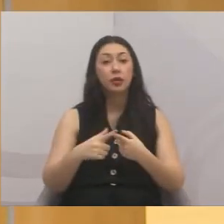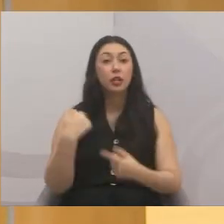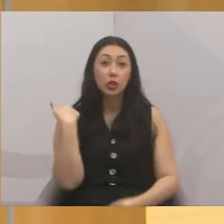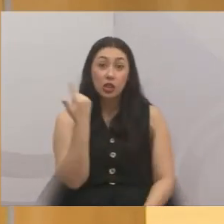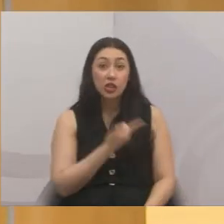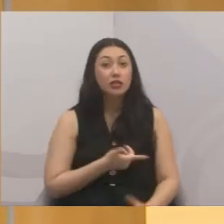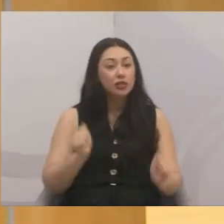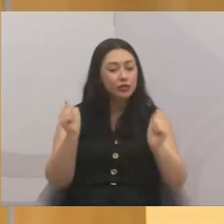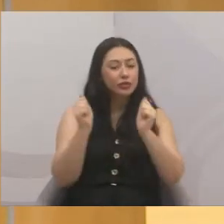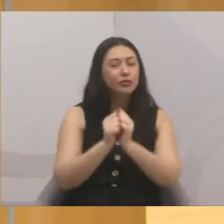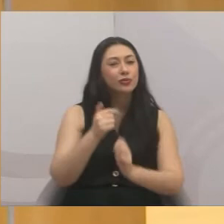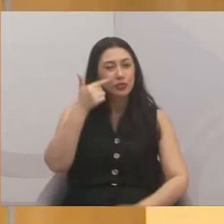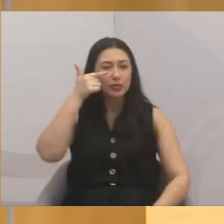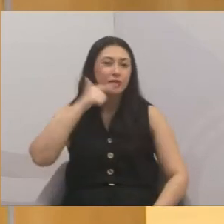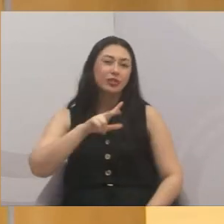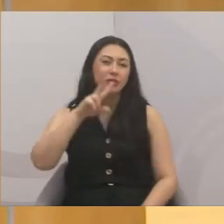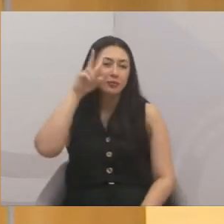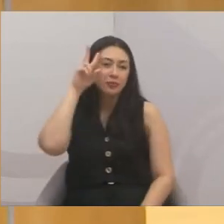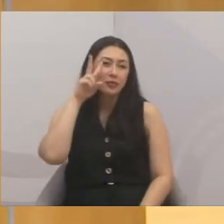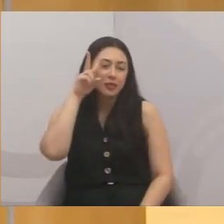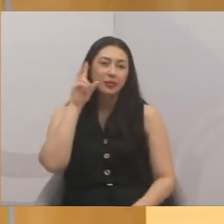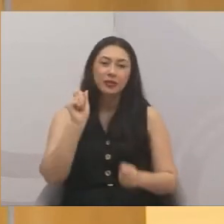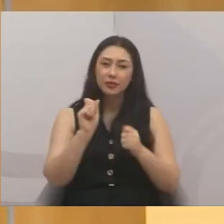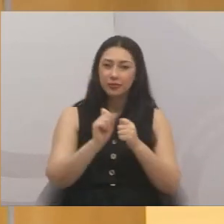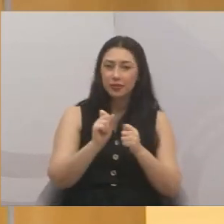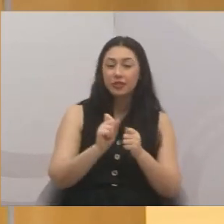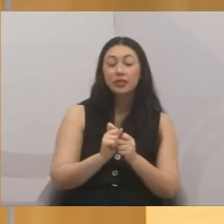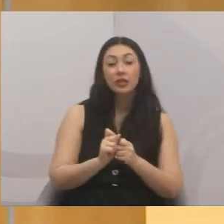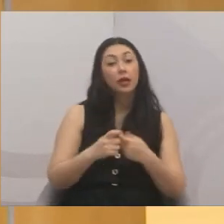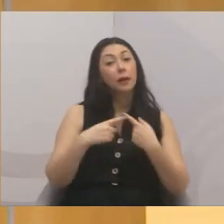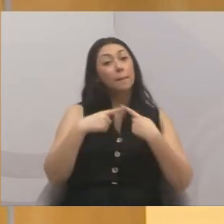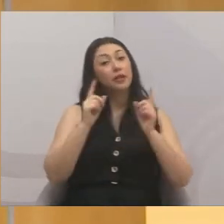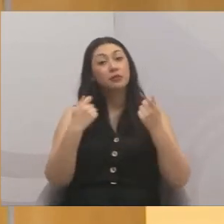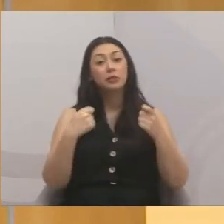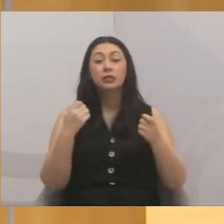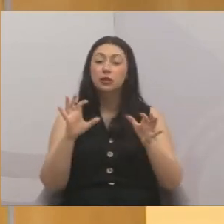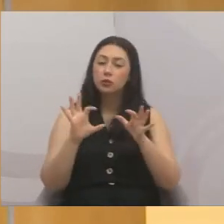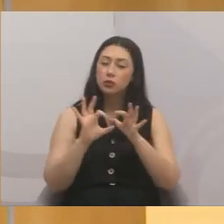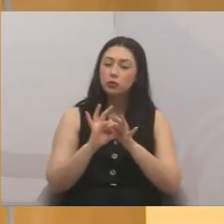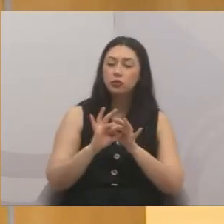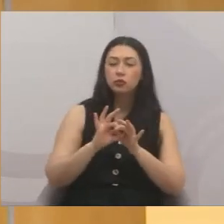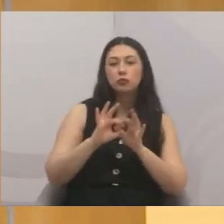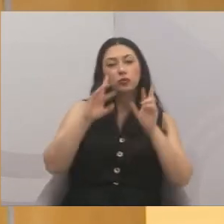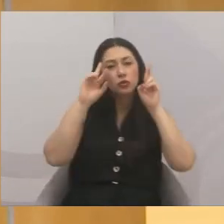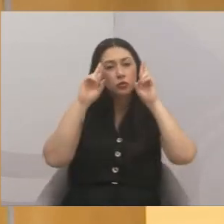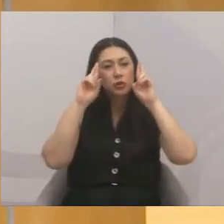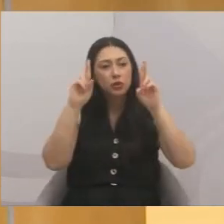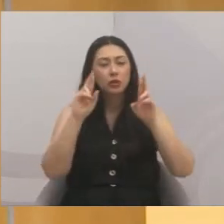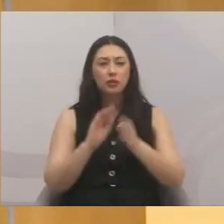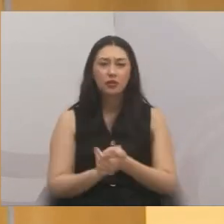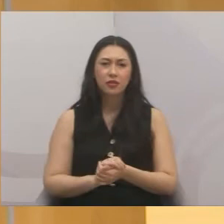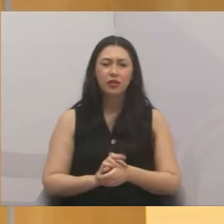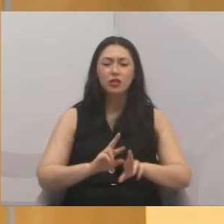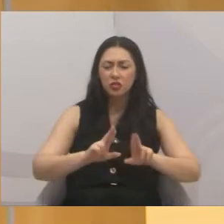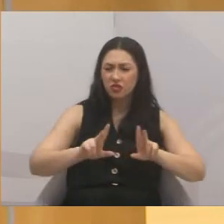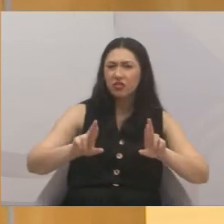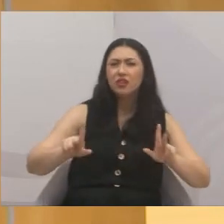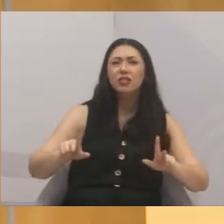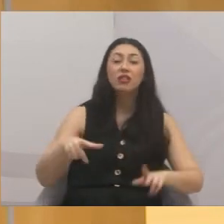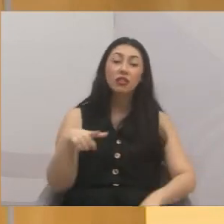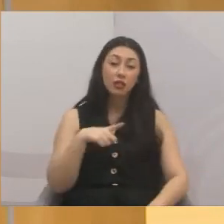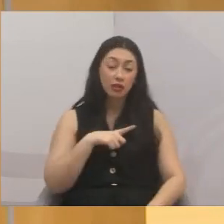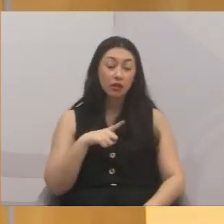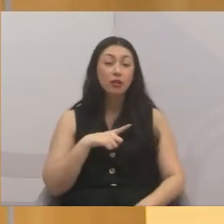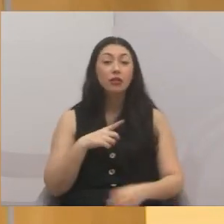história. Mas só juntos, respeitando uns aos outros. As diferenças existem, e